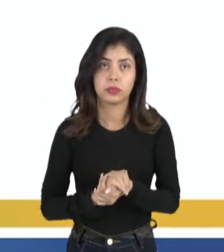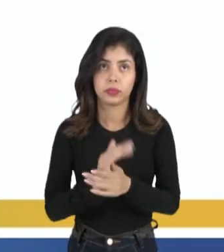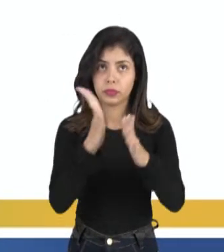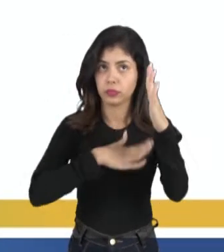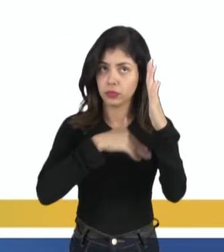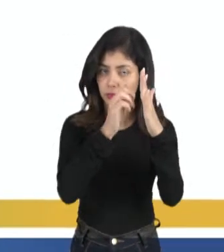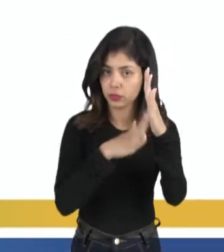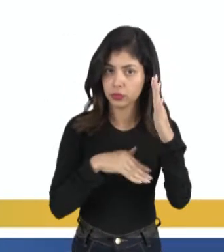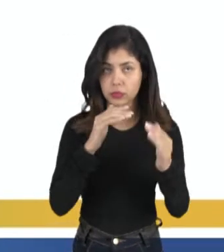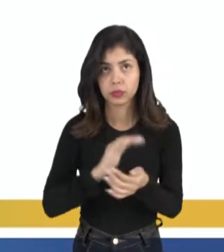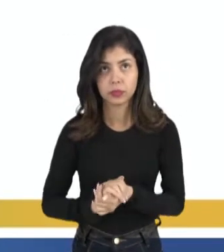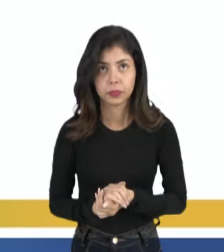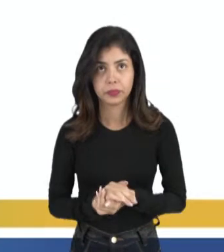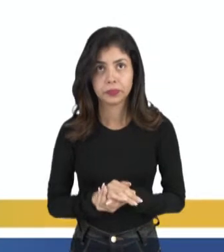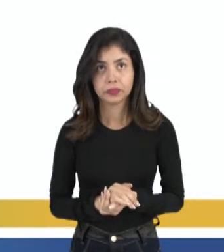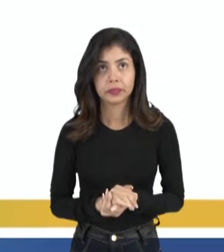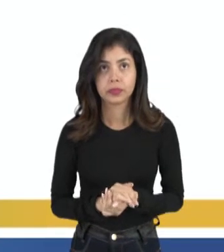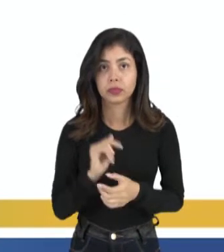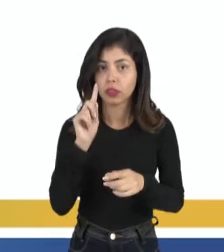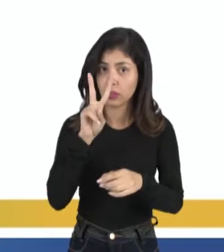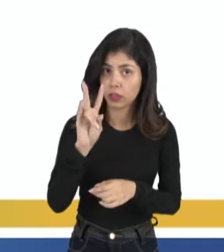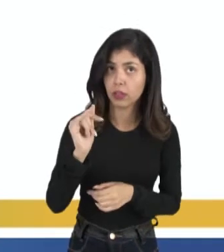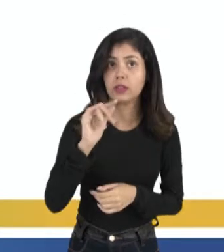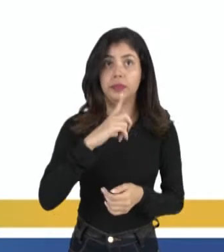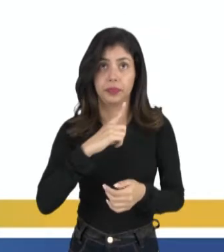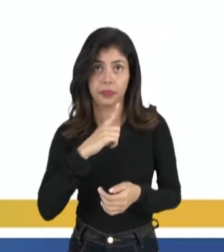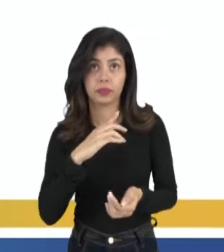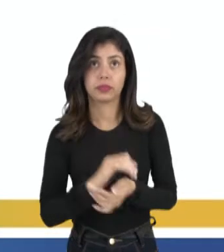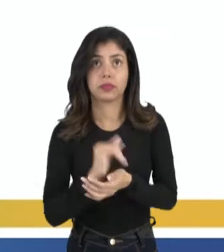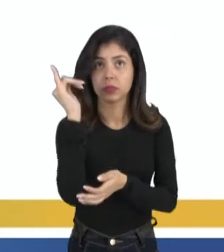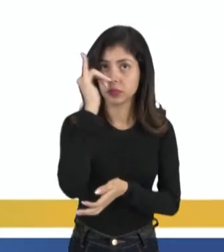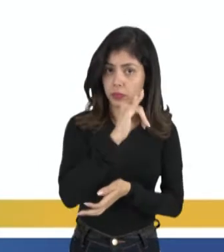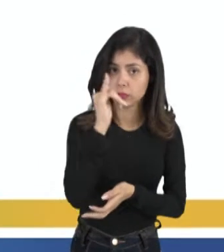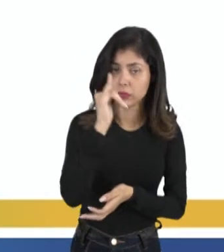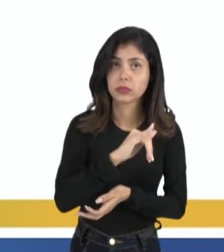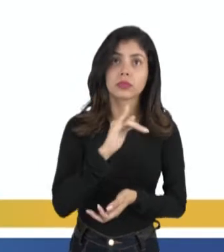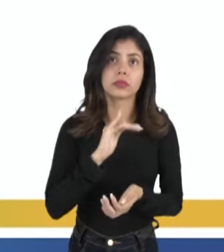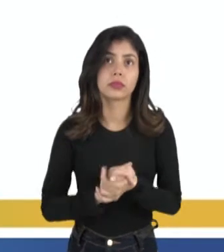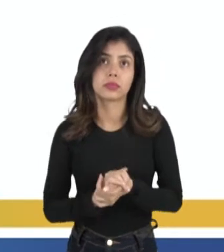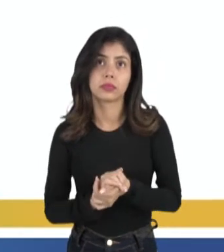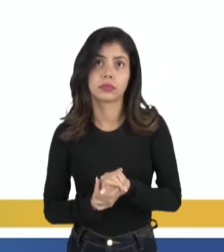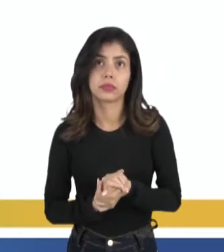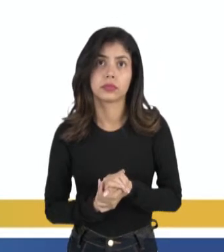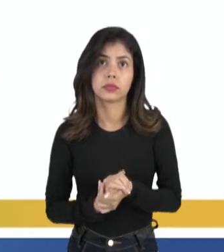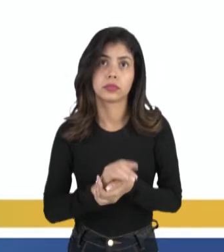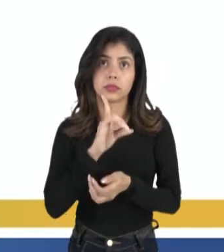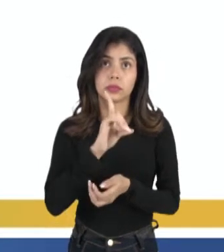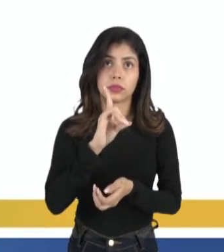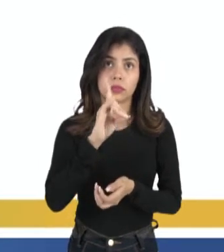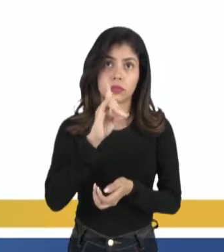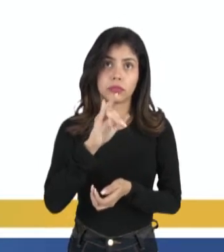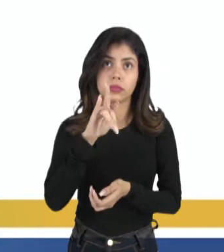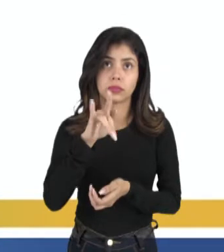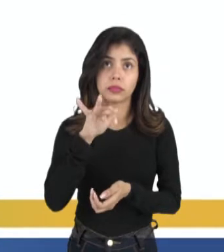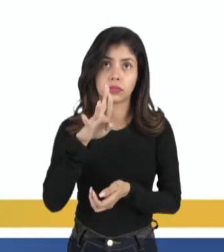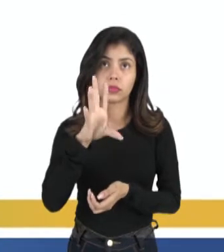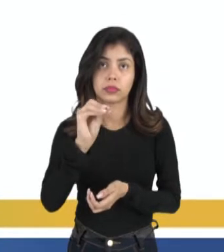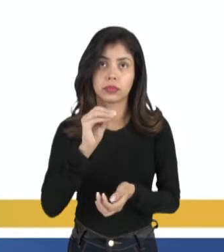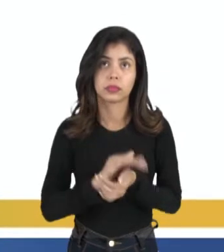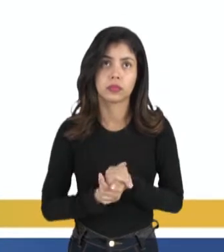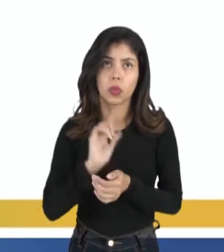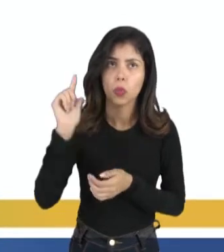dos expoentes da pintura futurista foi o artista italiano Giacomo Balla